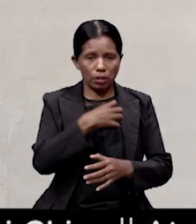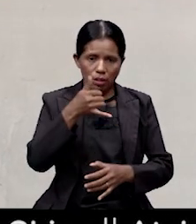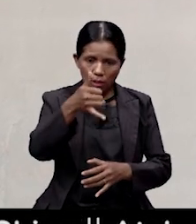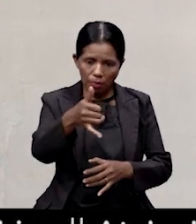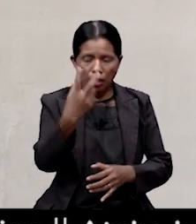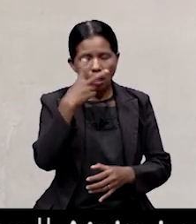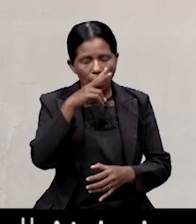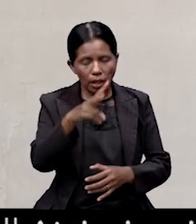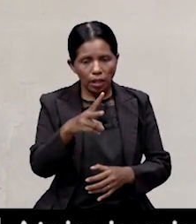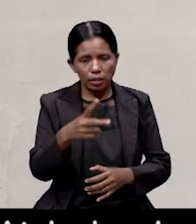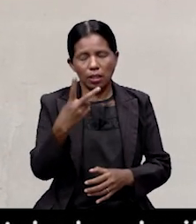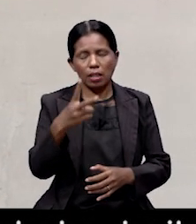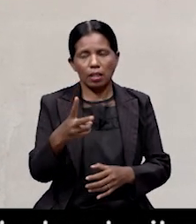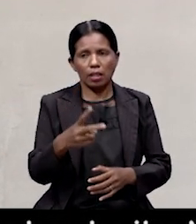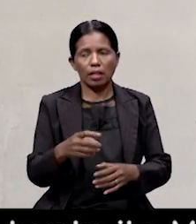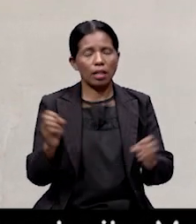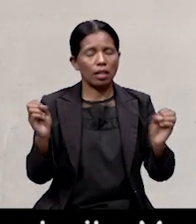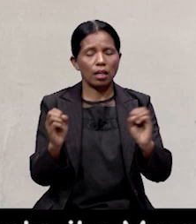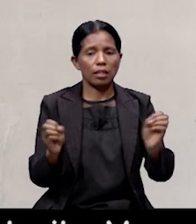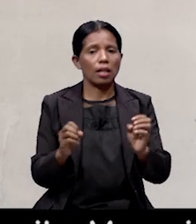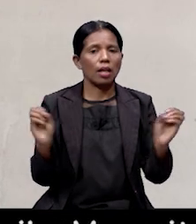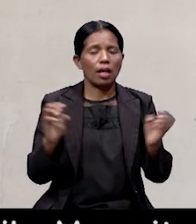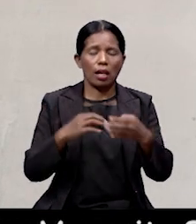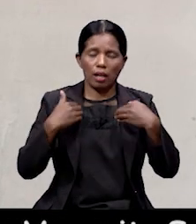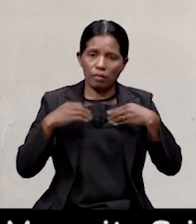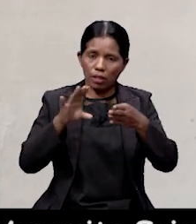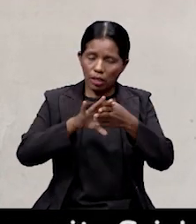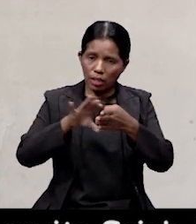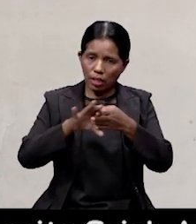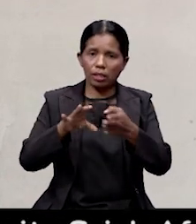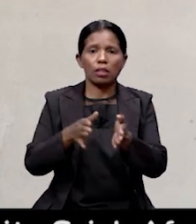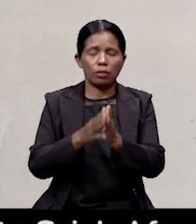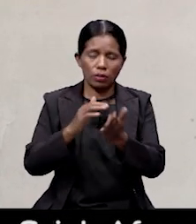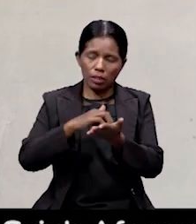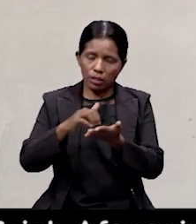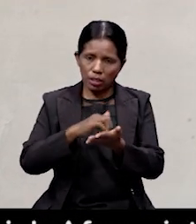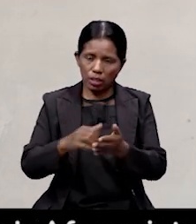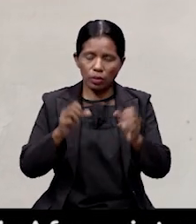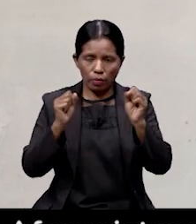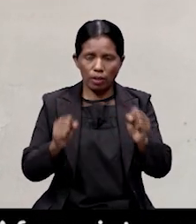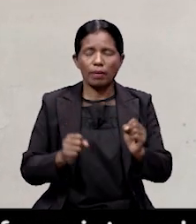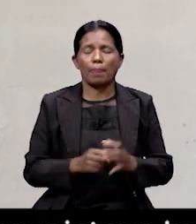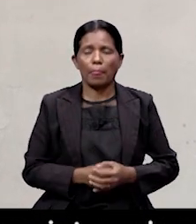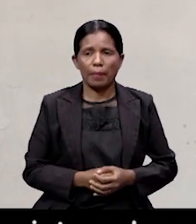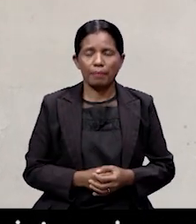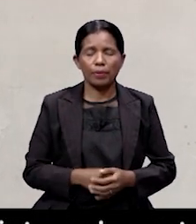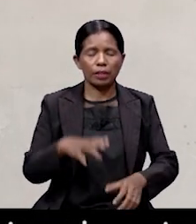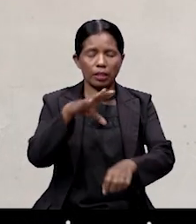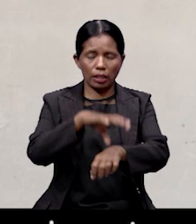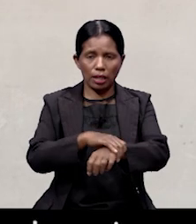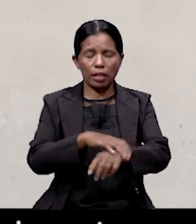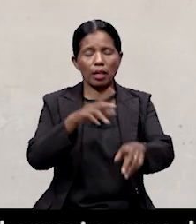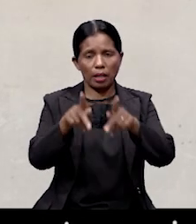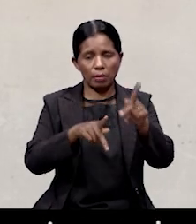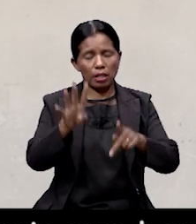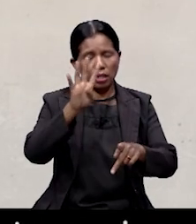a Zogo não vem a halar no bana, dá licença e investigação foi ter as medidas ou de captura suspeito